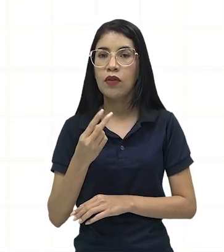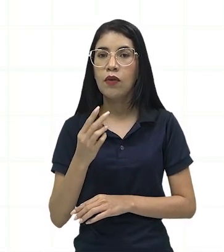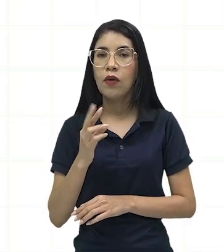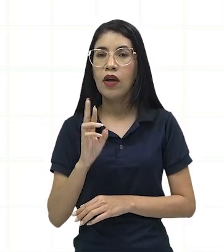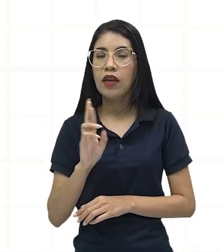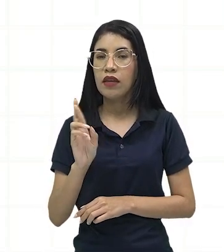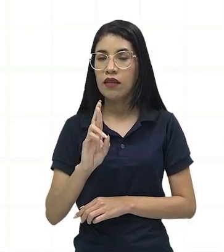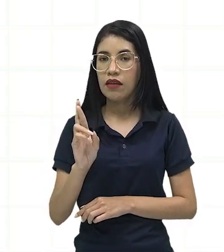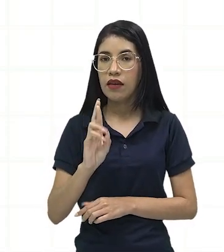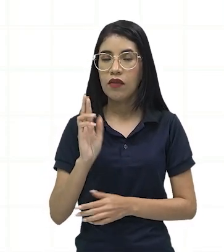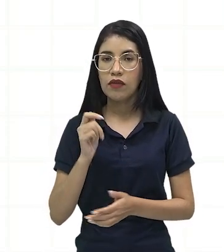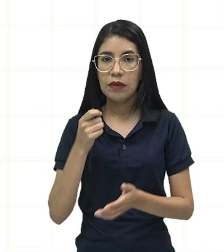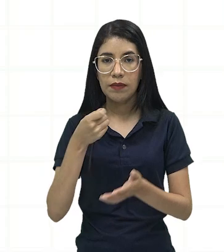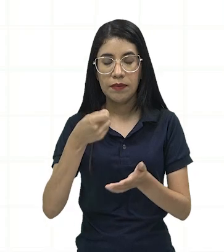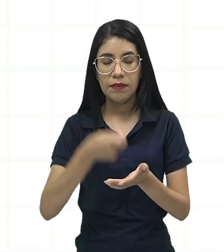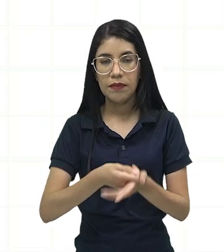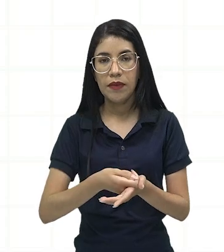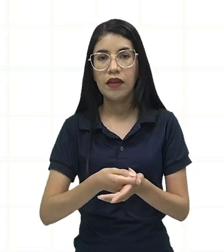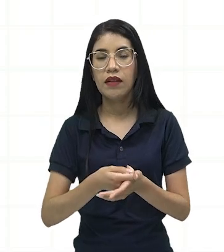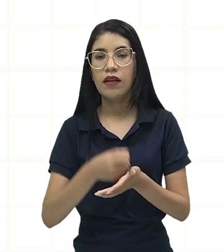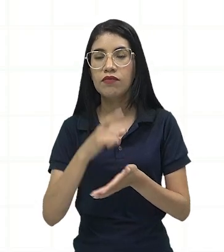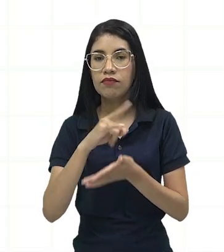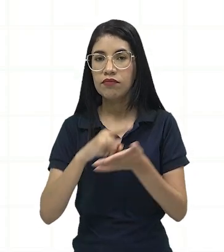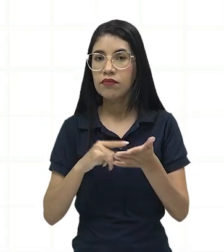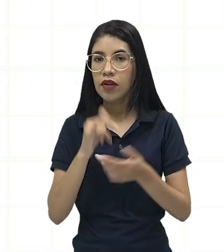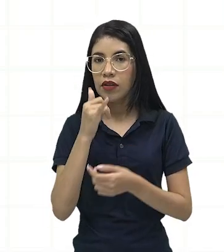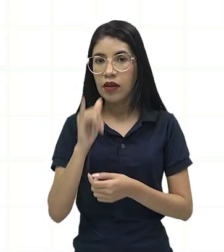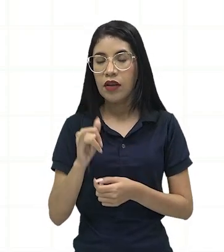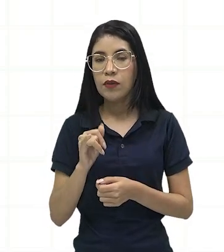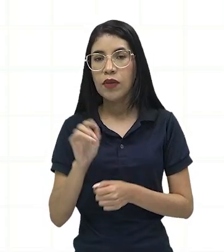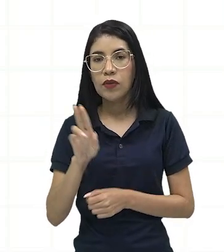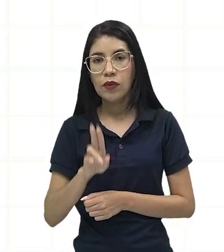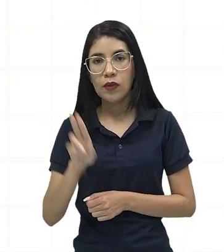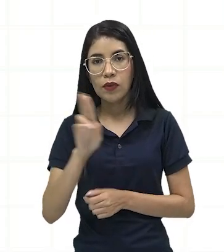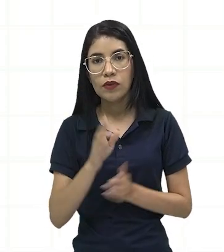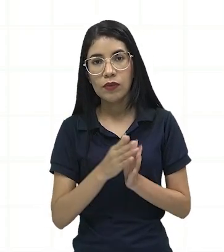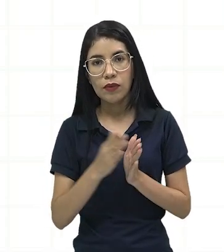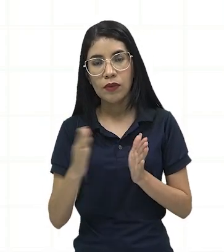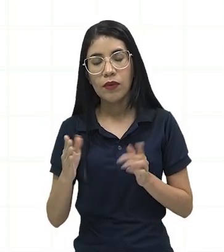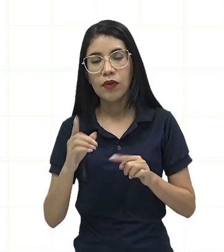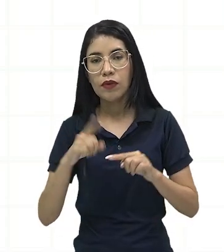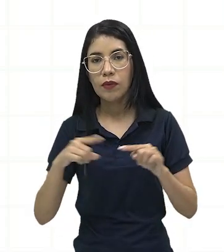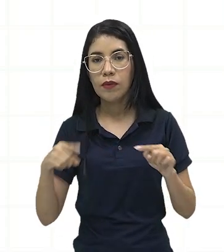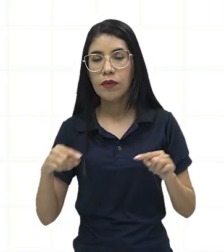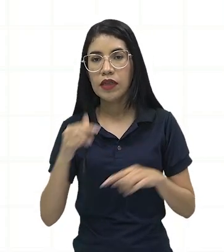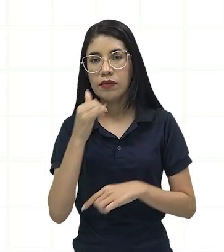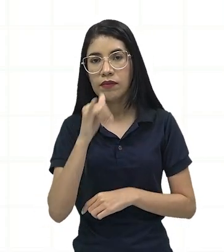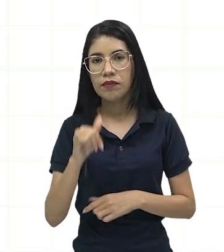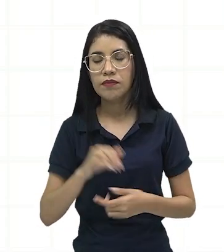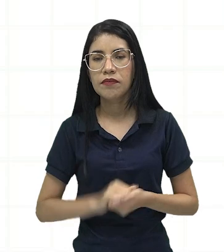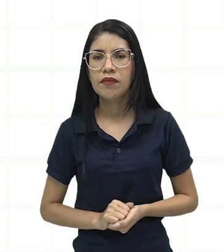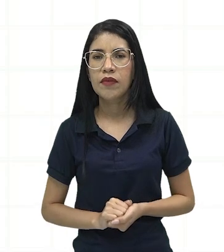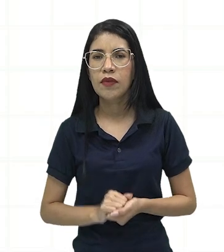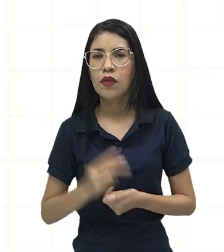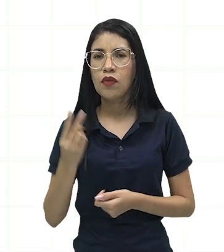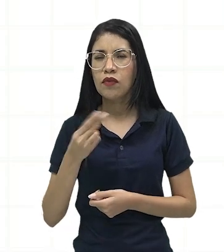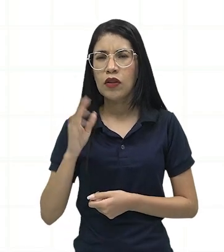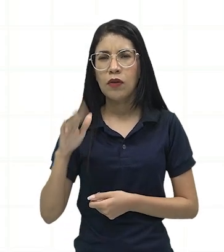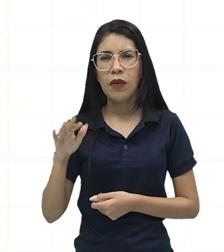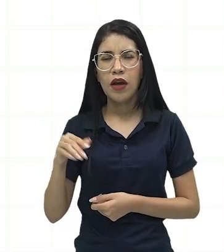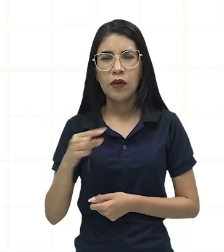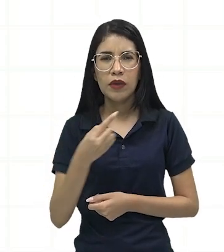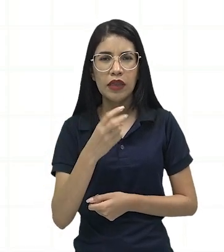fato pagar na sua conta de energia pelo consumo desse equipamento. Nossa, tão baratinho, né? R$